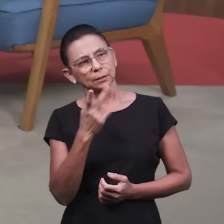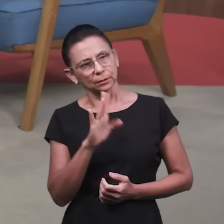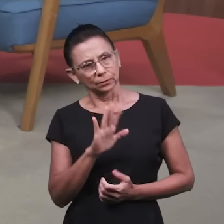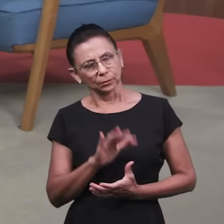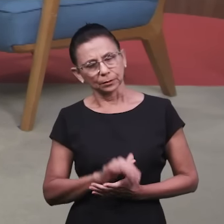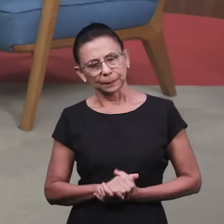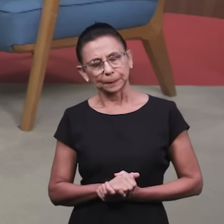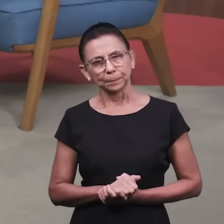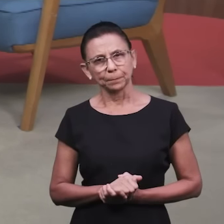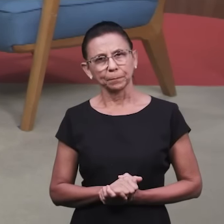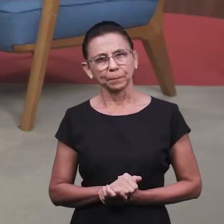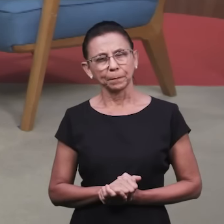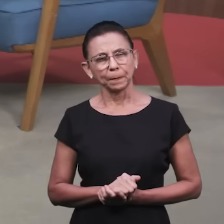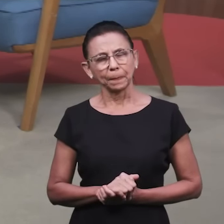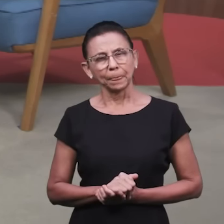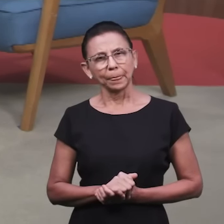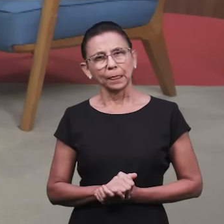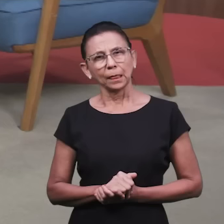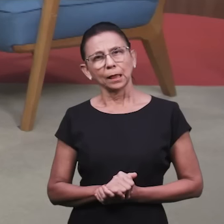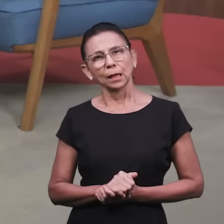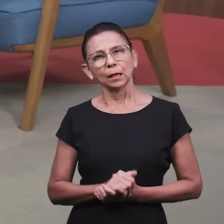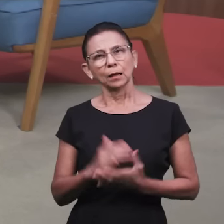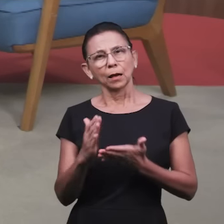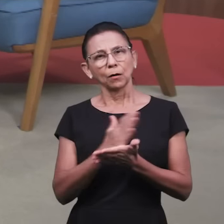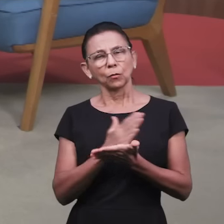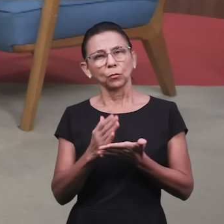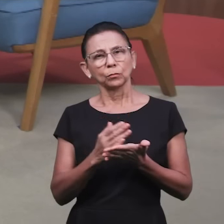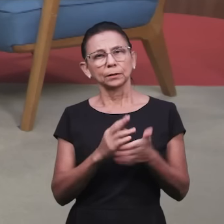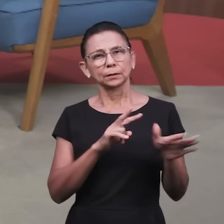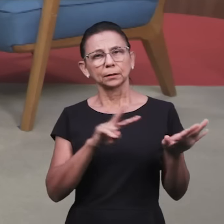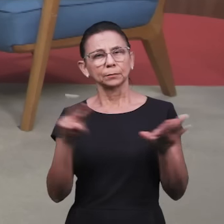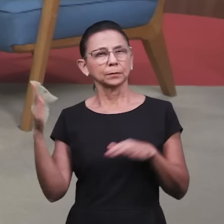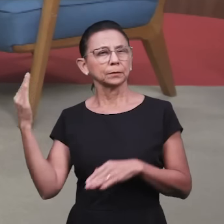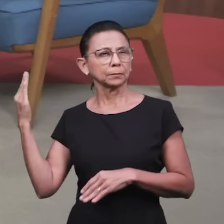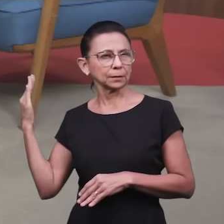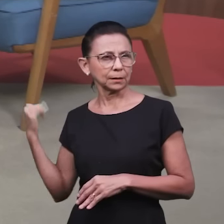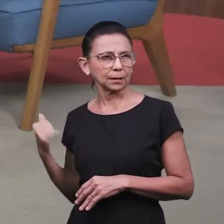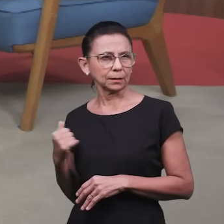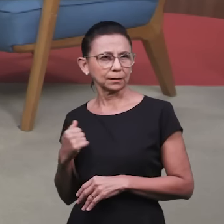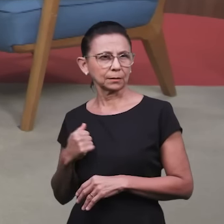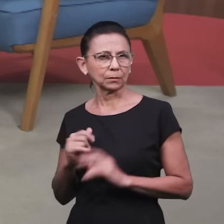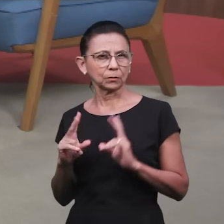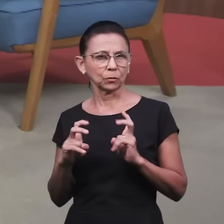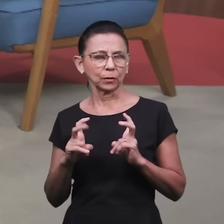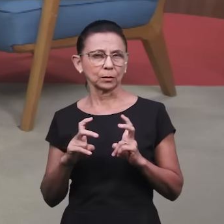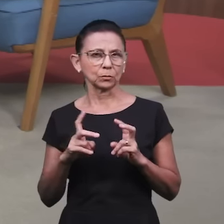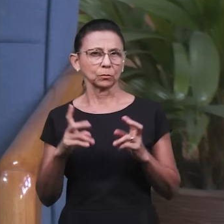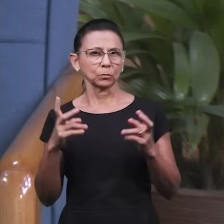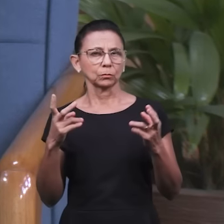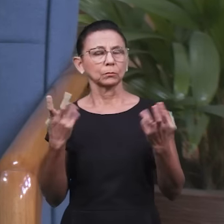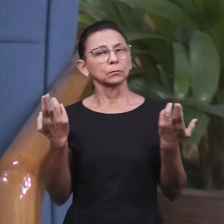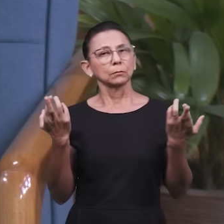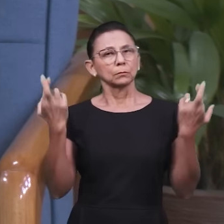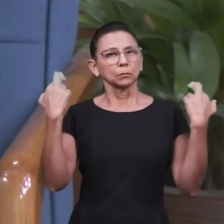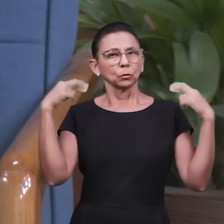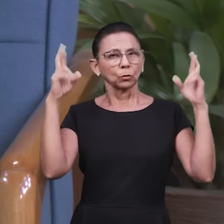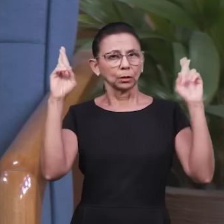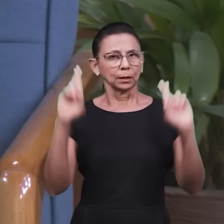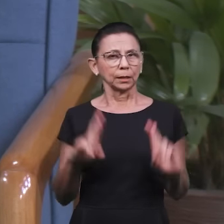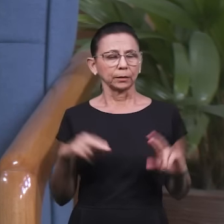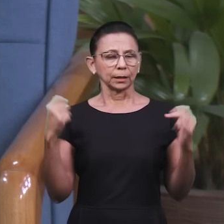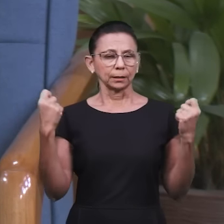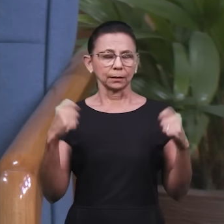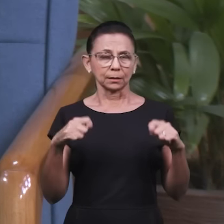Aquilo que nós tratamos algumas semanas atrás do Cordeiro, da saída do Egito. Então, o Cordeiro